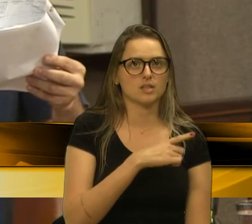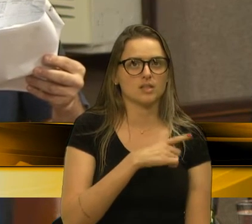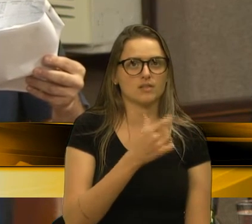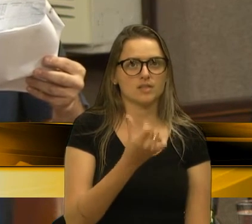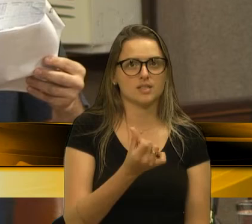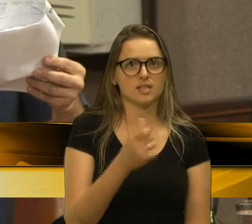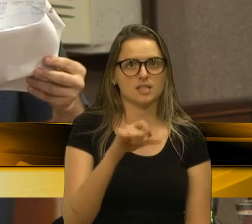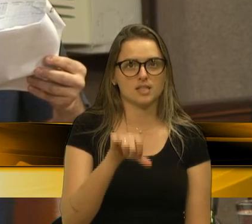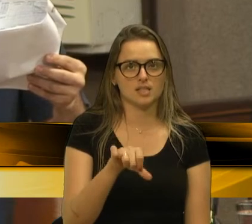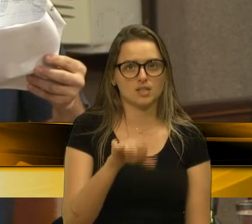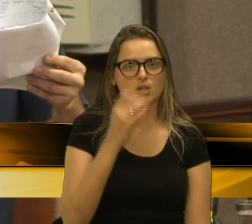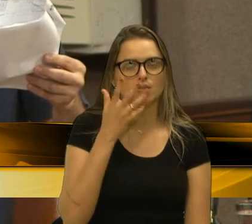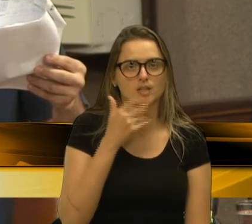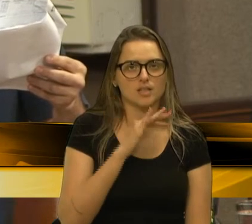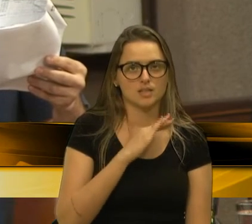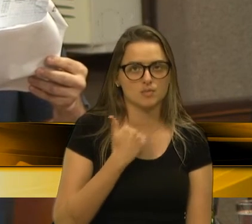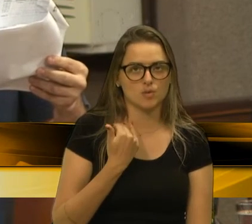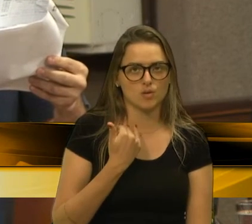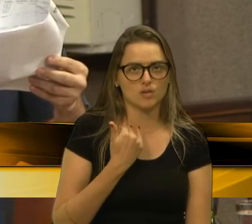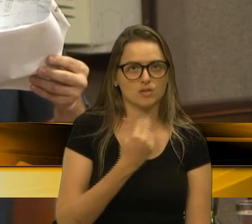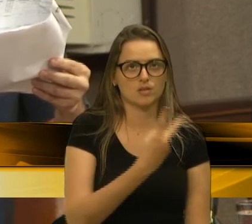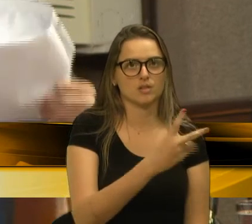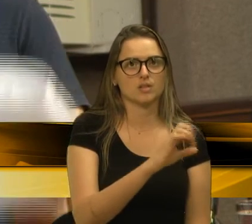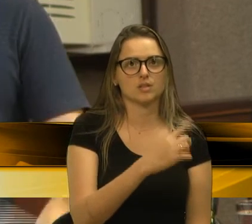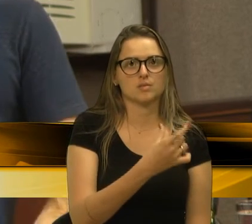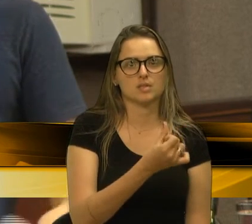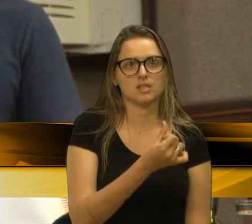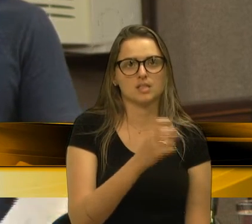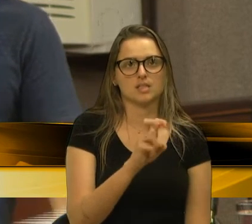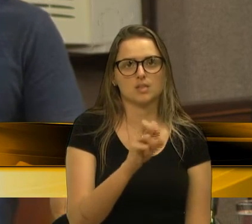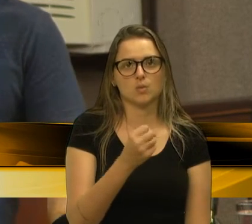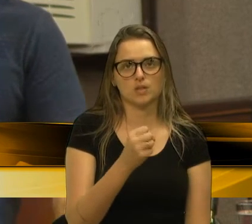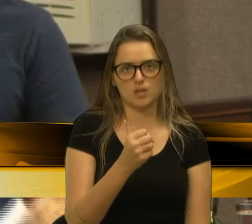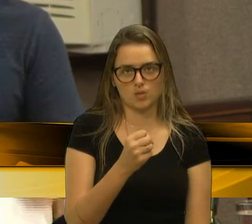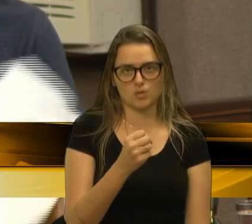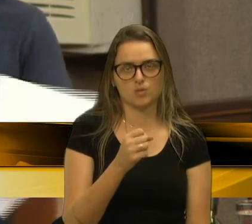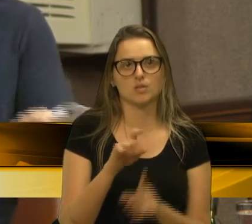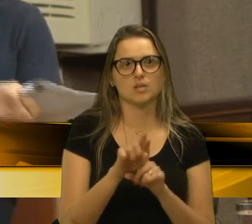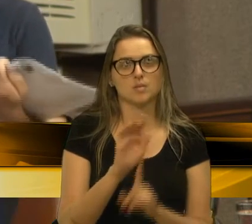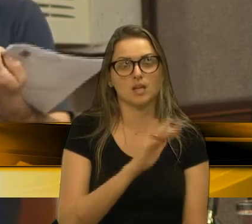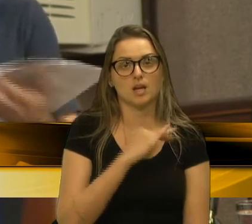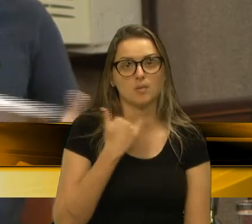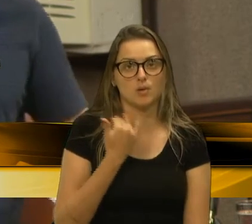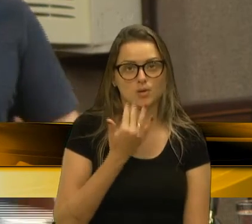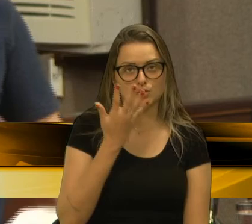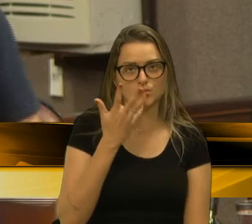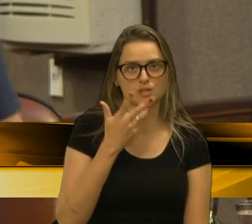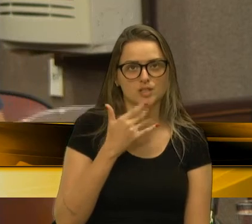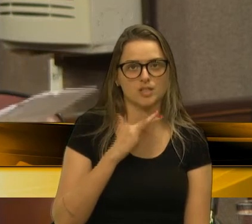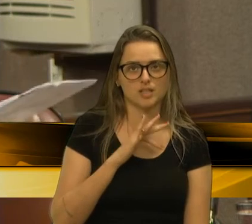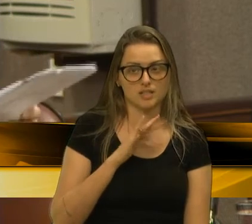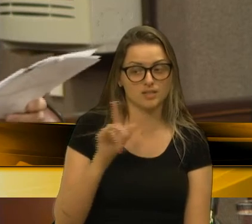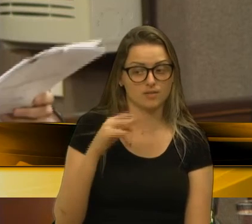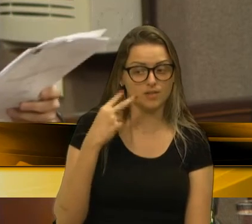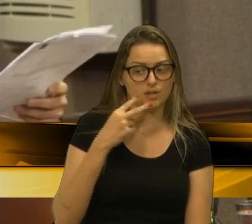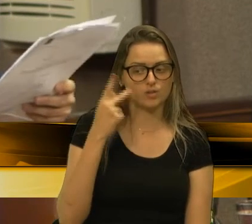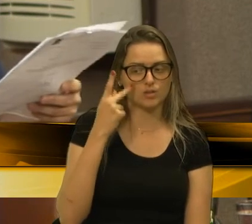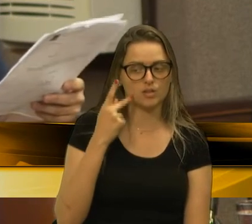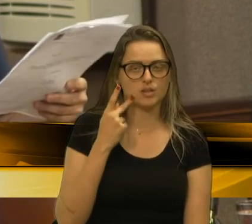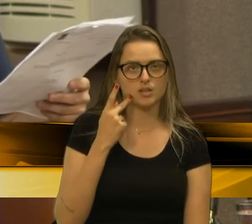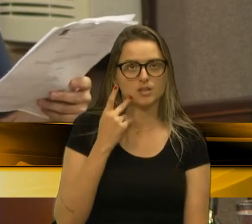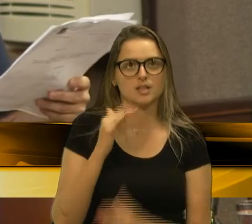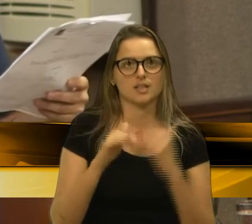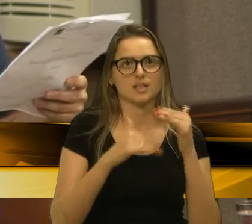69 mortos, em 2016, 58. A mortalidade infantil, vereador Renato Nunes,